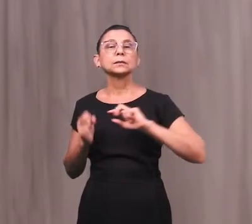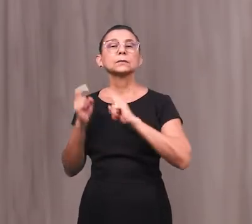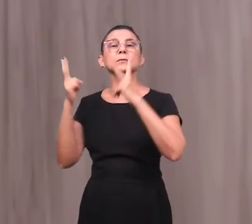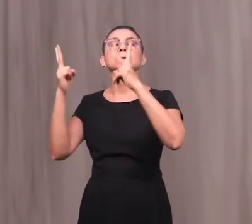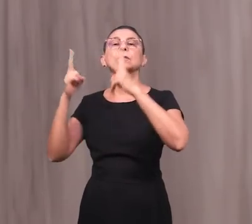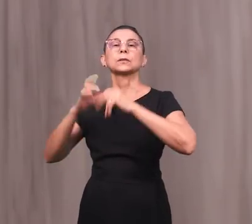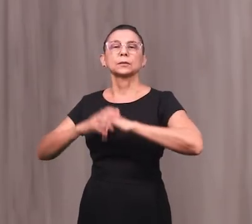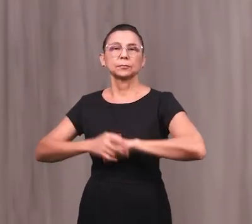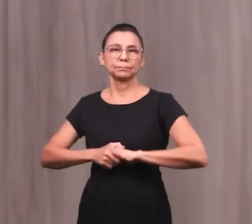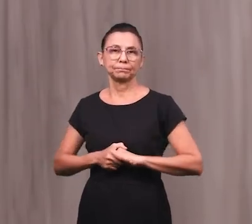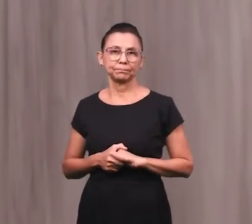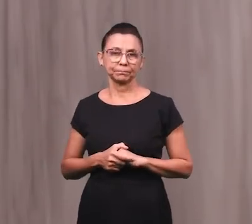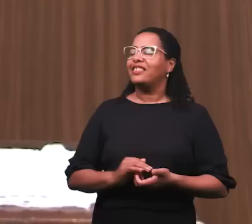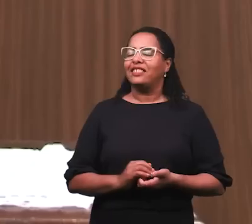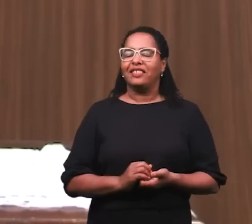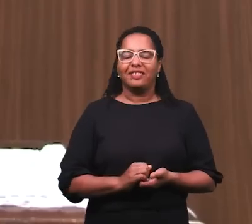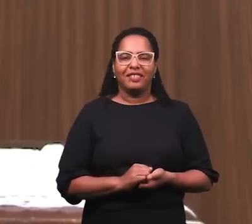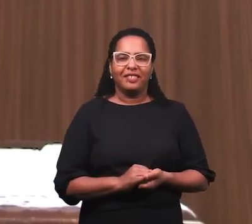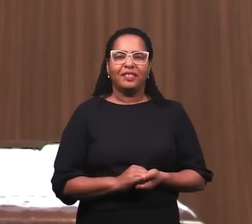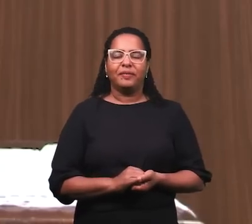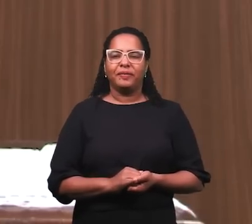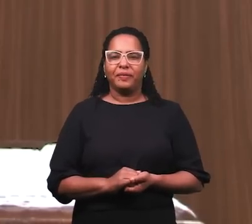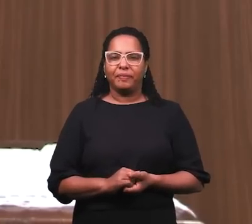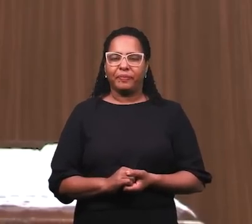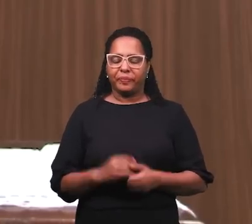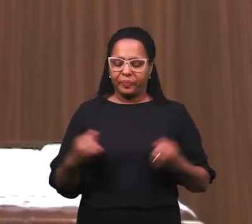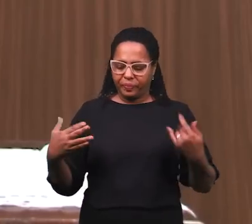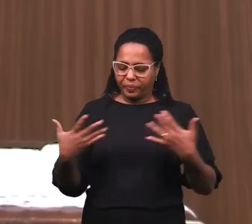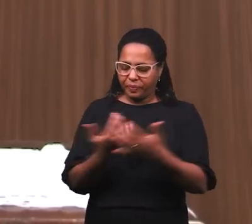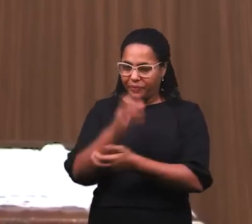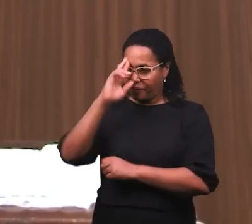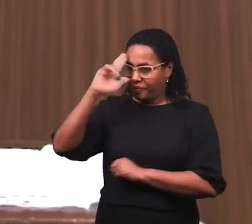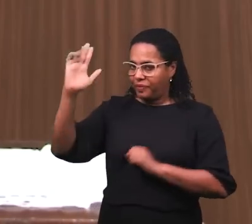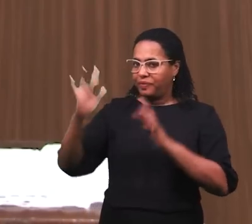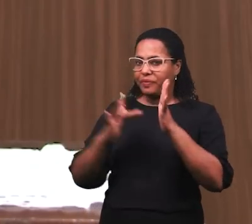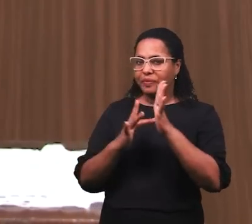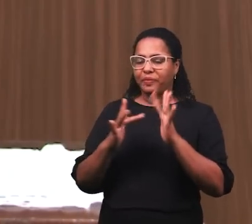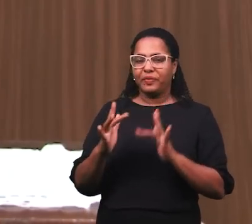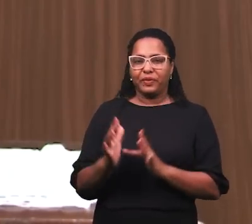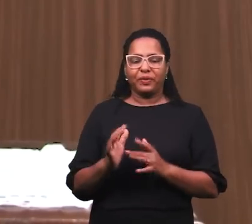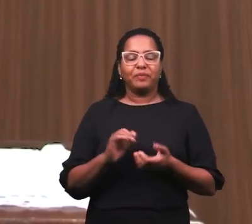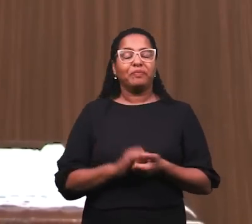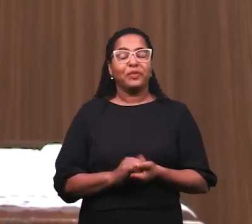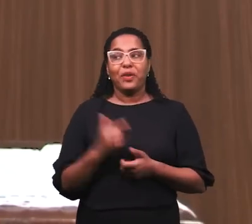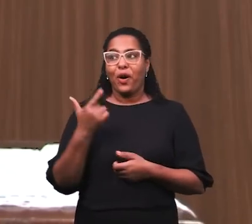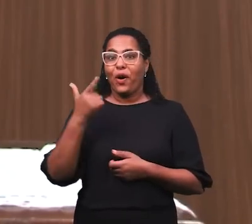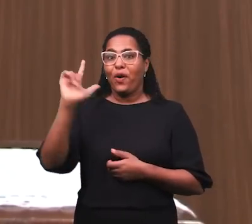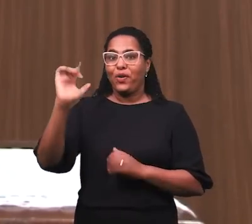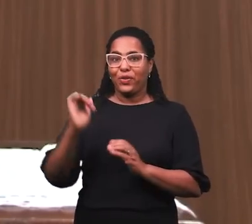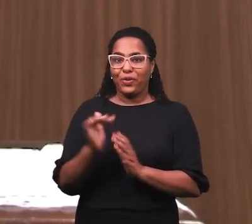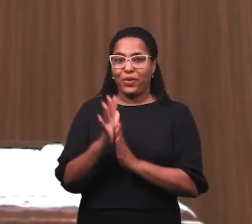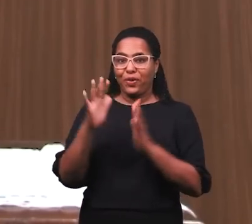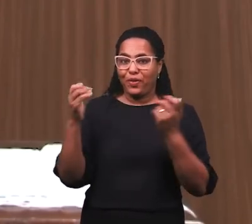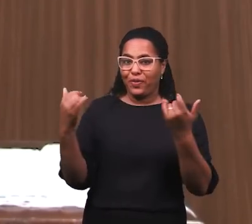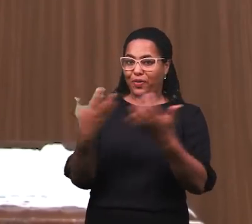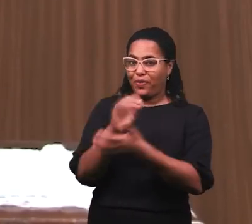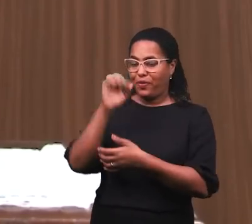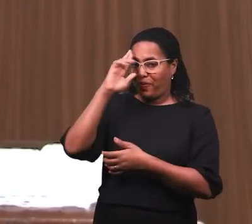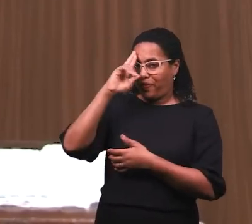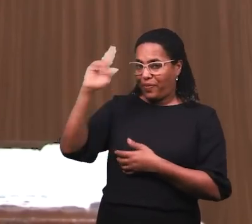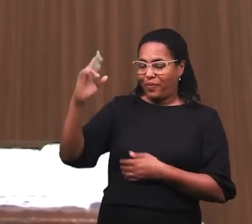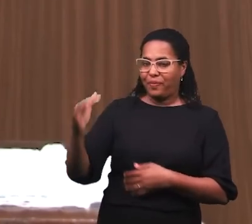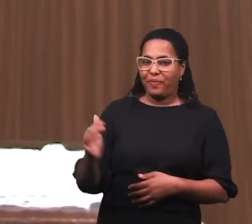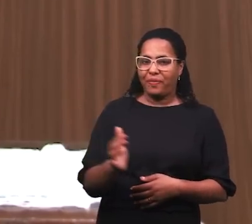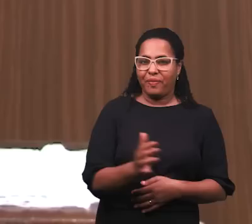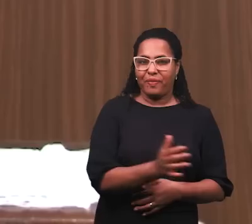causa. Louvado seja o nome do Senhor. Glória a Jesus. Vamos entoar mais um louvor de glorificação ao nome do Senhor.